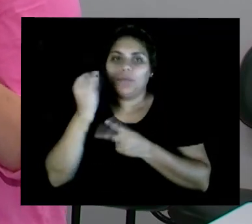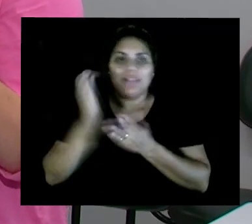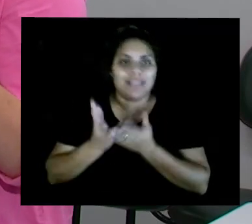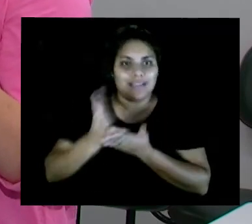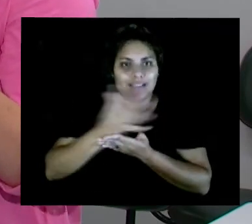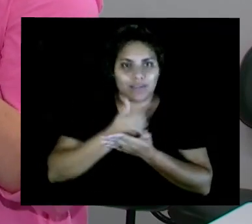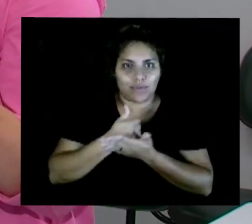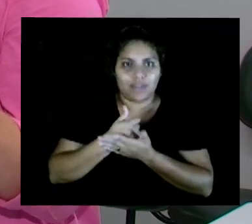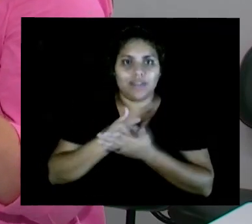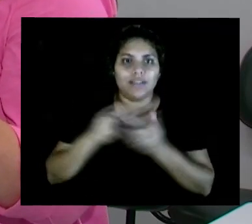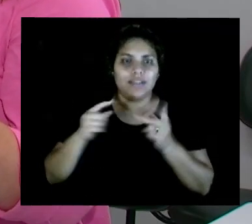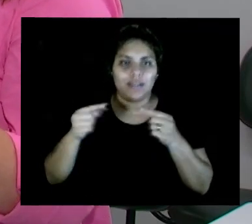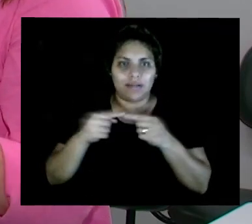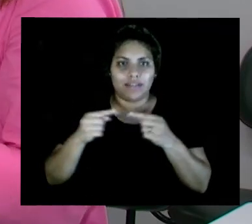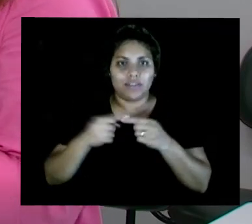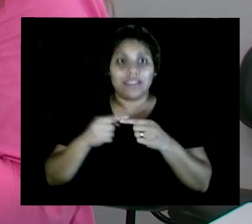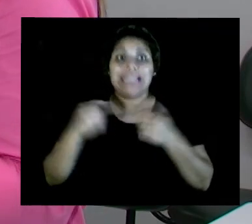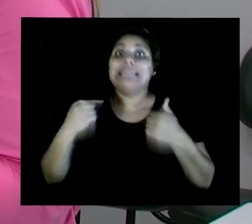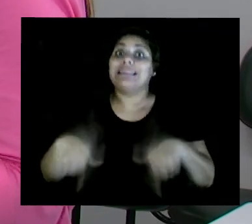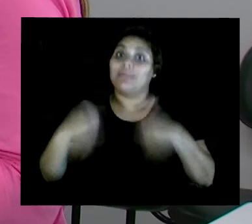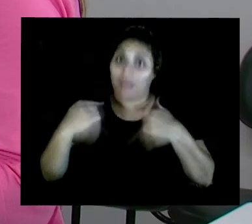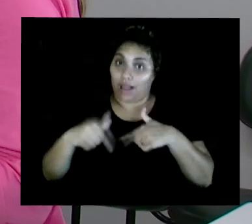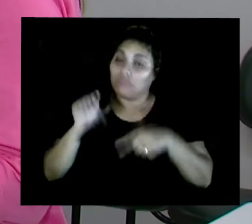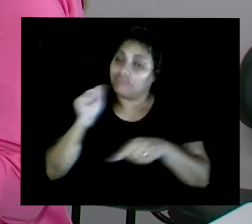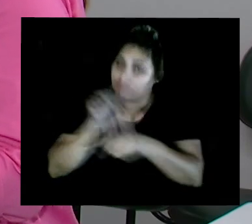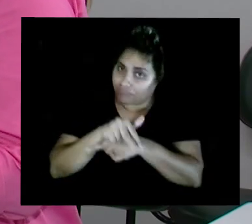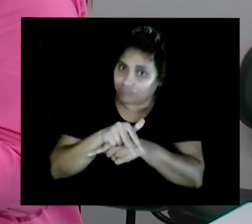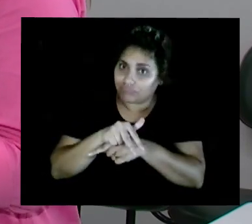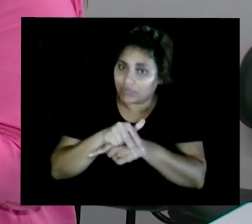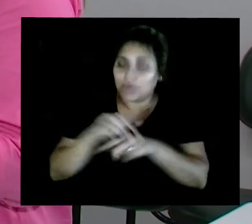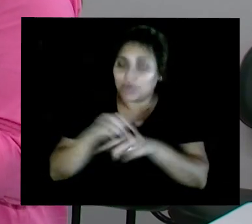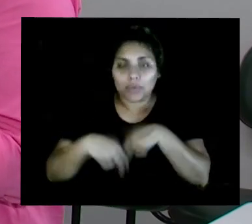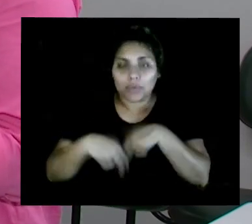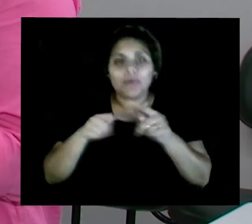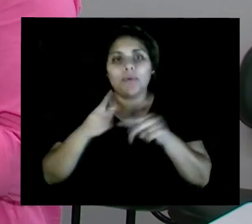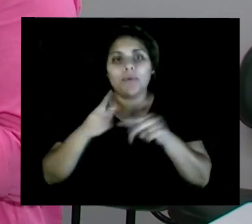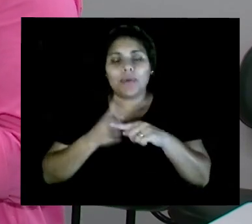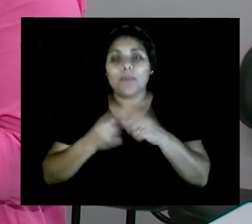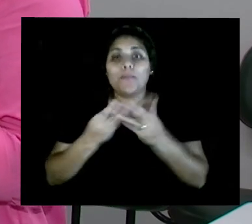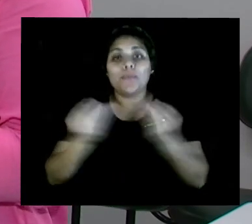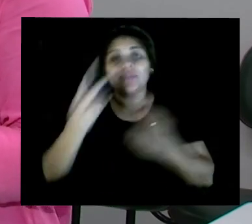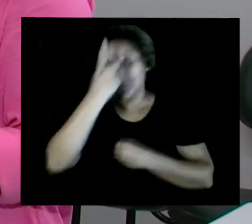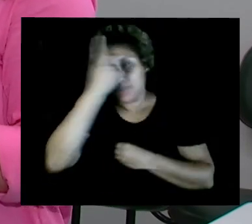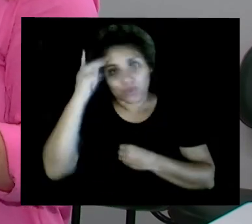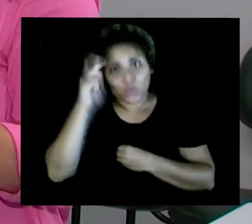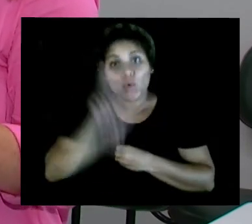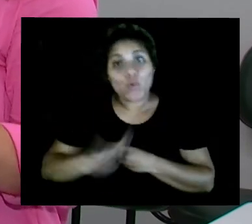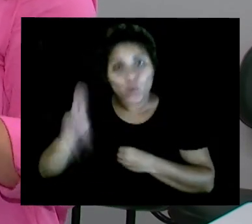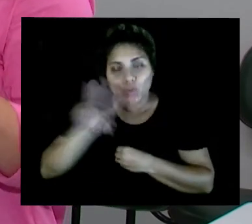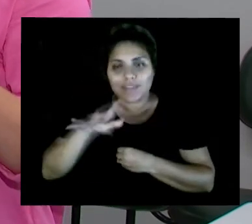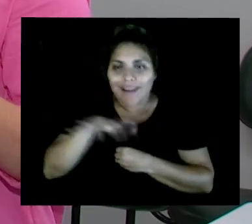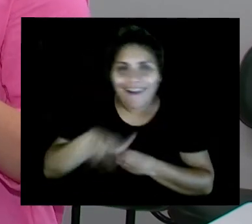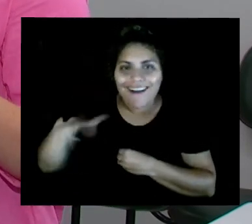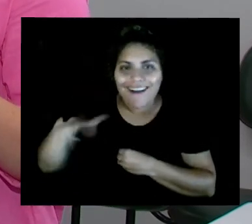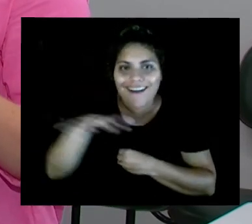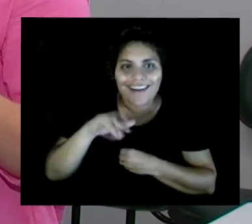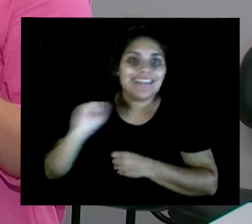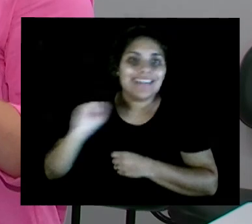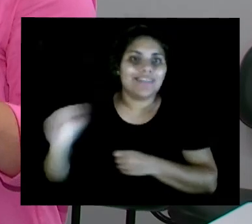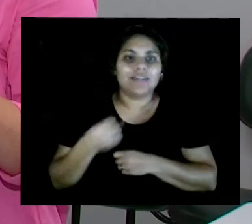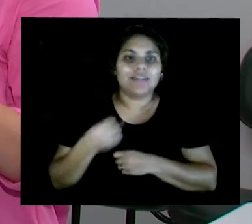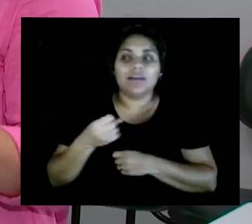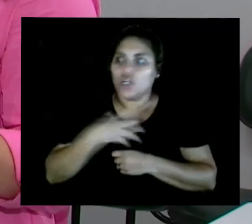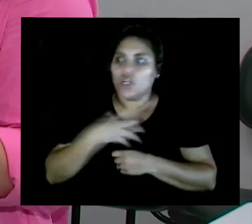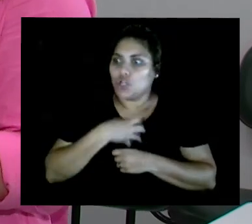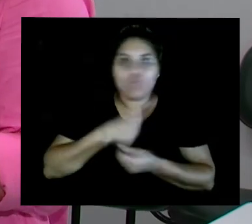Outro dado importante também sobre o mercado é a questão de empregabilidade, né? Porque muitas pessoas até usam essa área de cervejaria